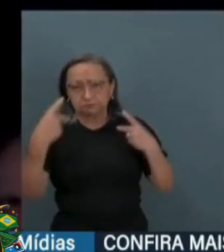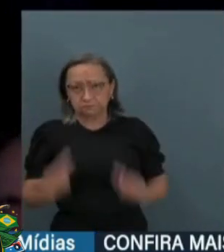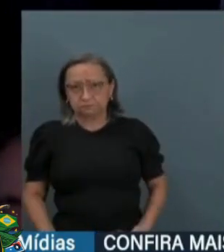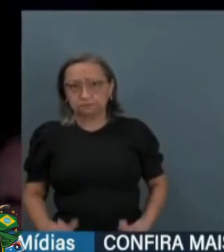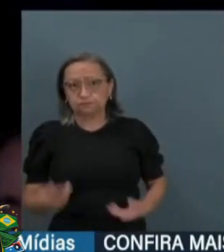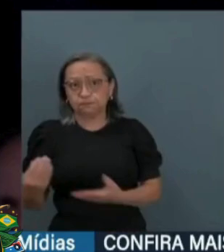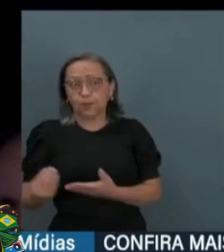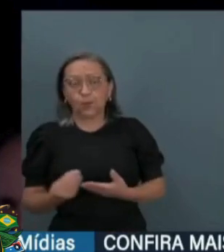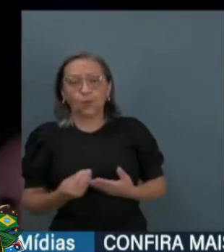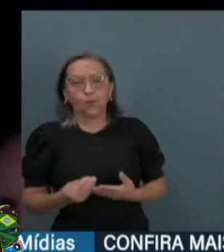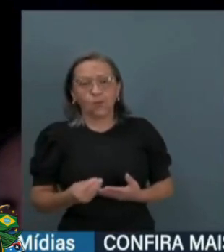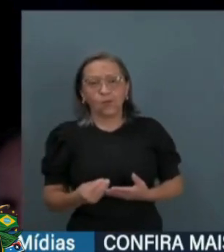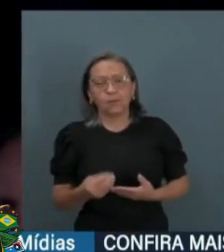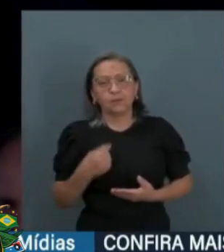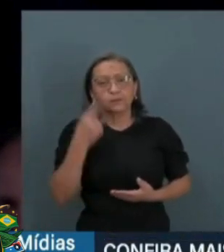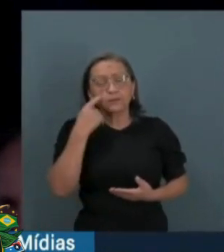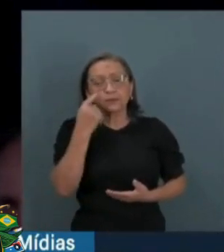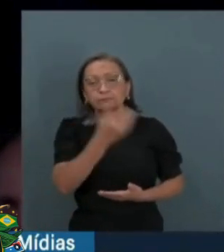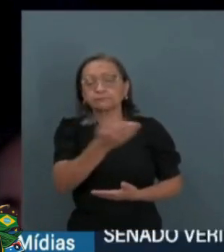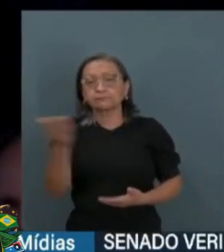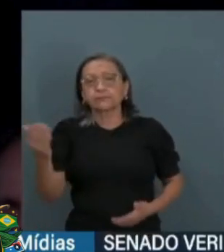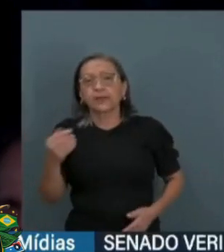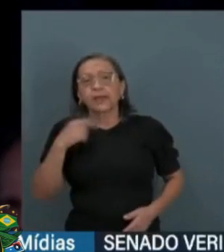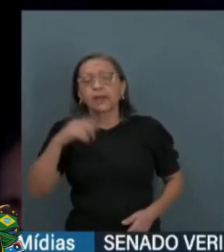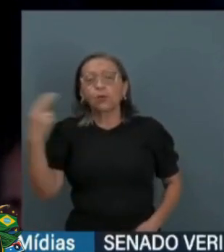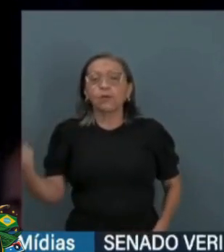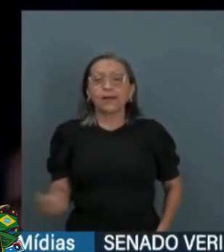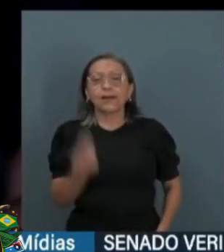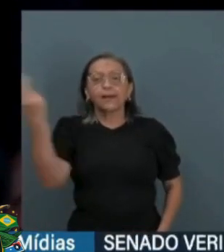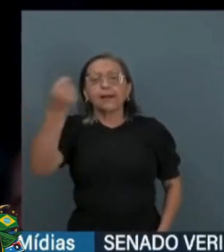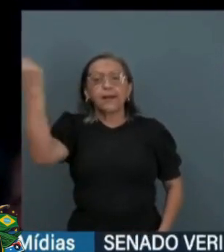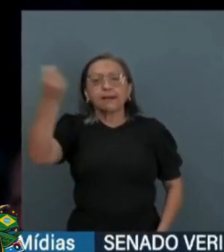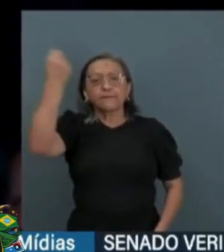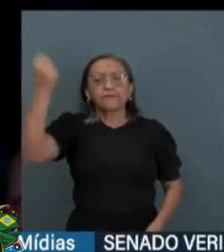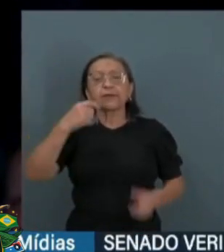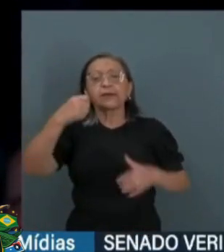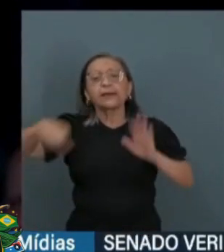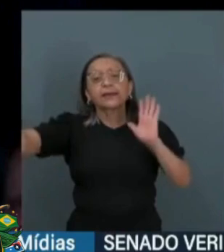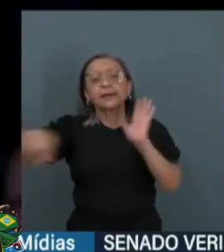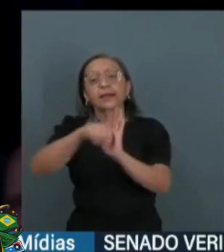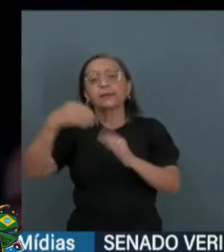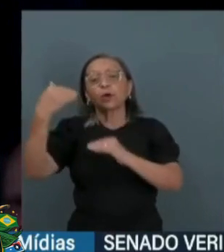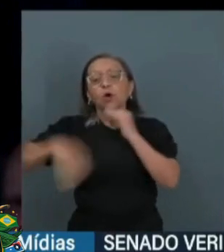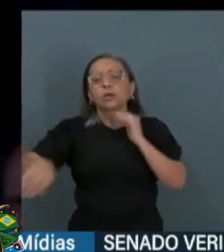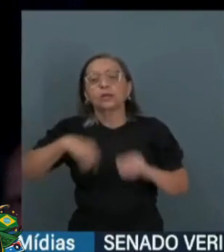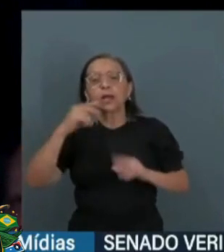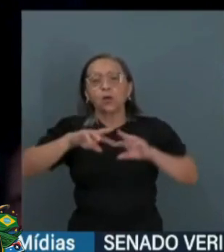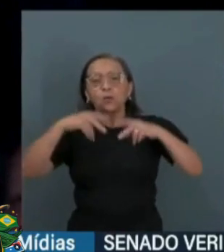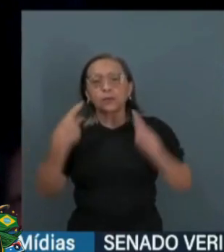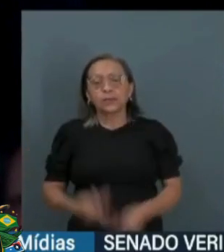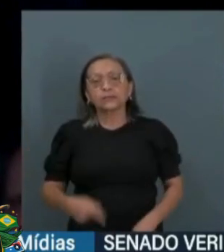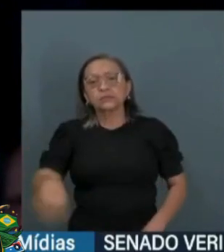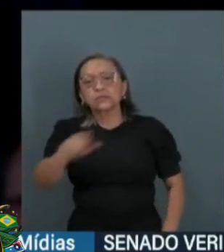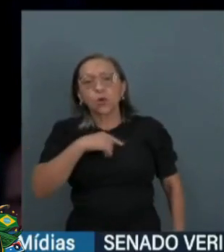ouvi lá na OEA, é um grave crime contra a humanidade, seu cruel.